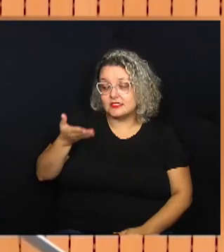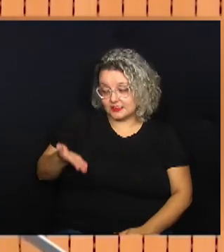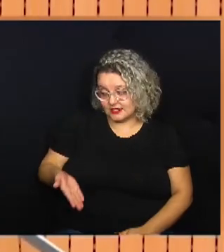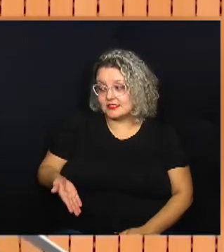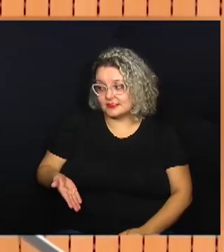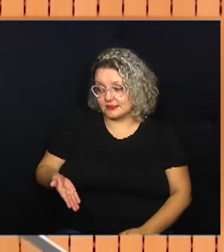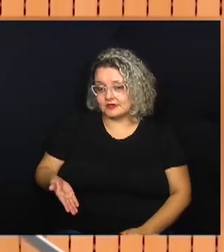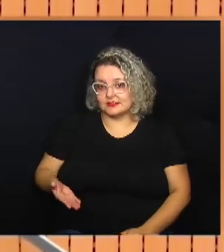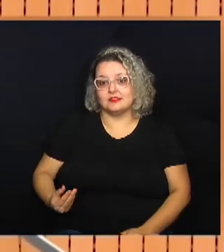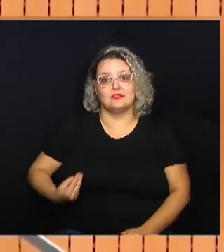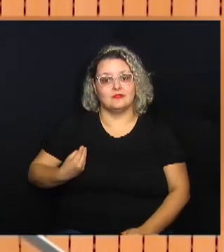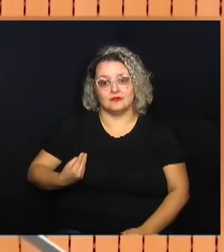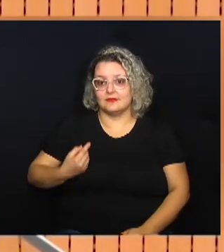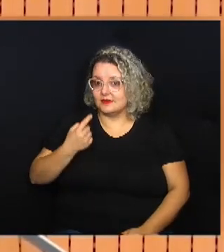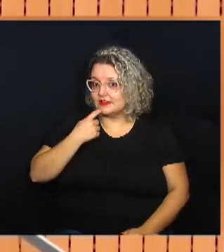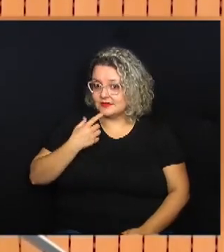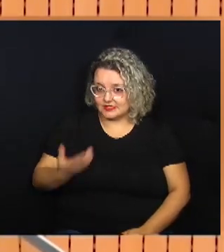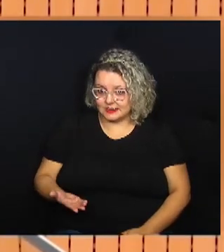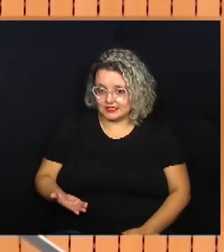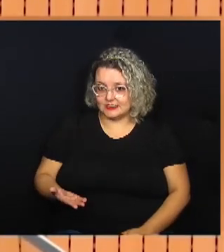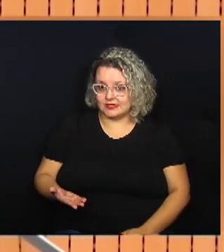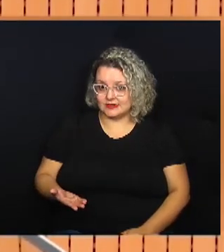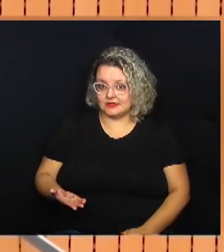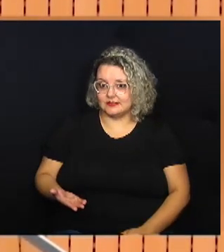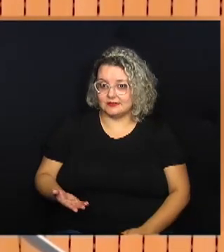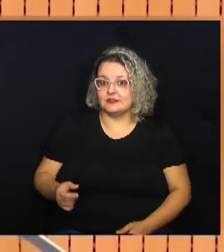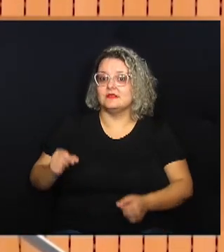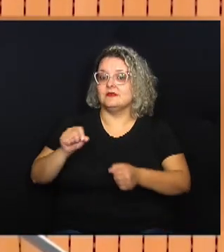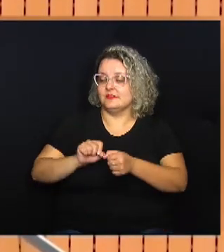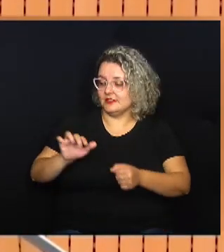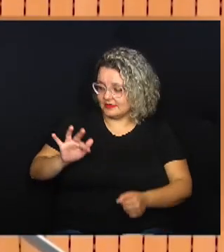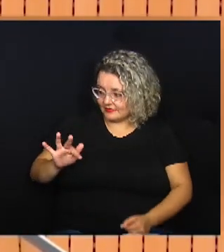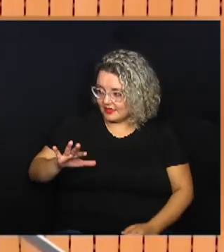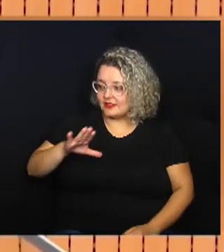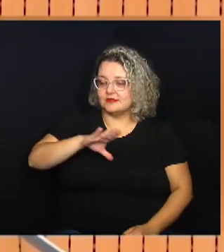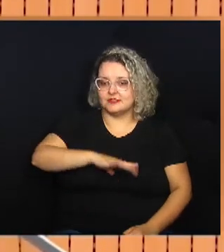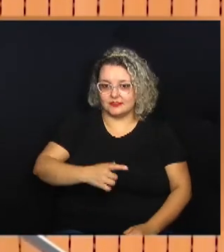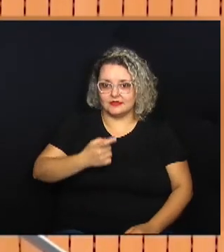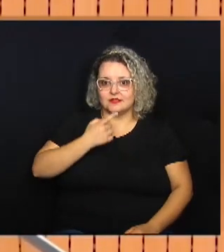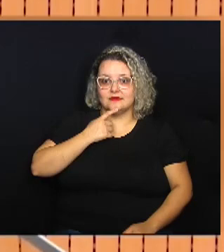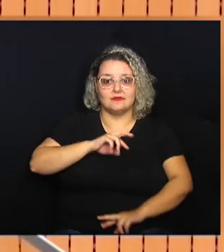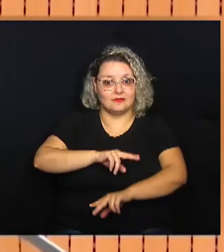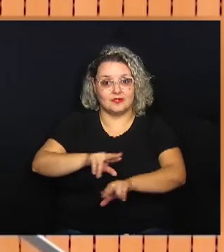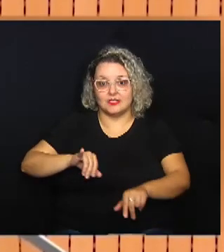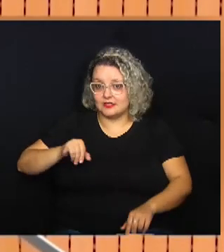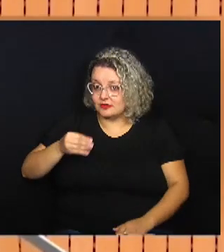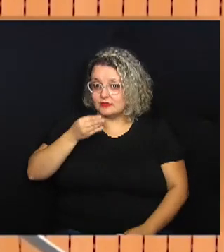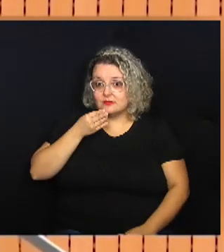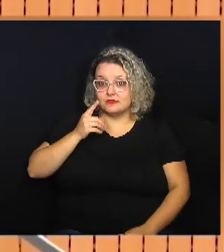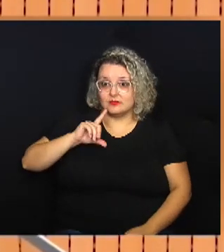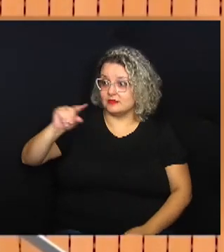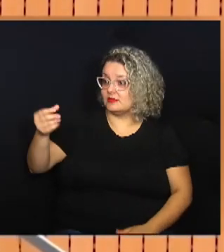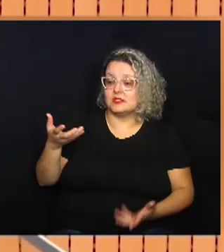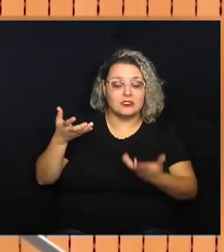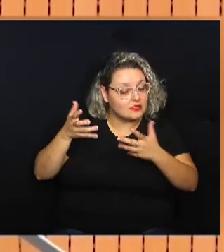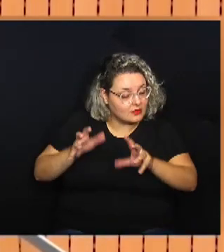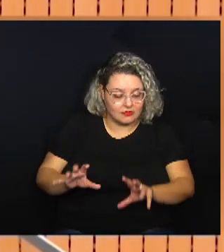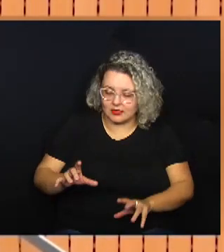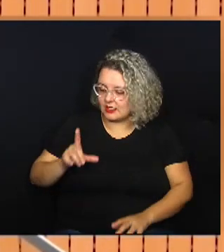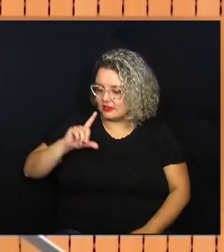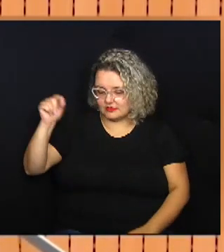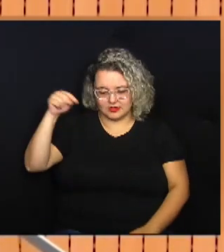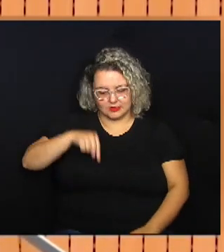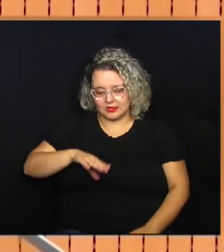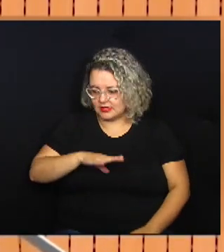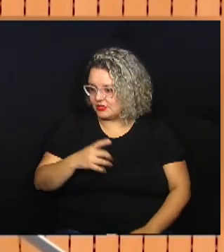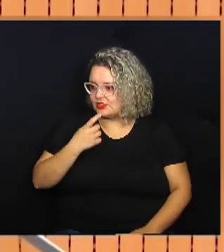vive em Campinas fiz faculdade em Campinas tive diversos oportunidades para sair e não quero sair de Campinas